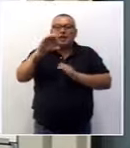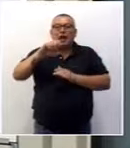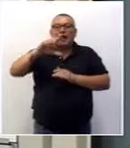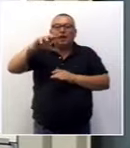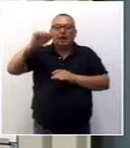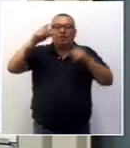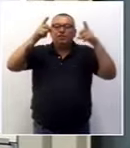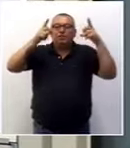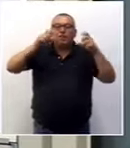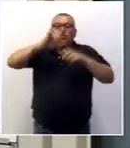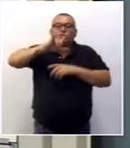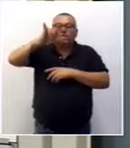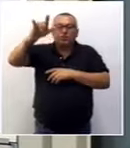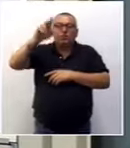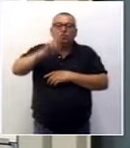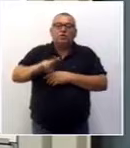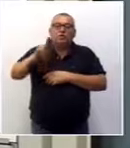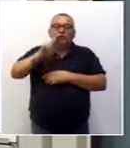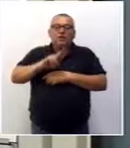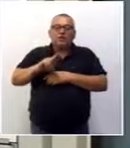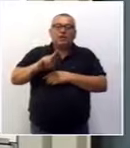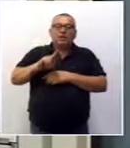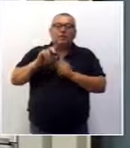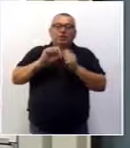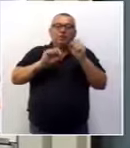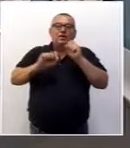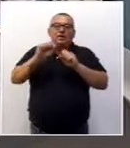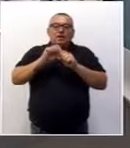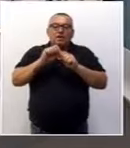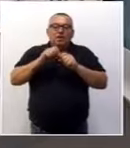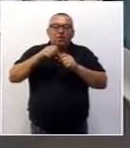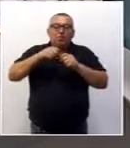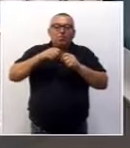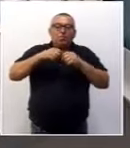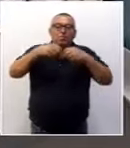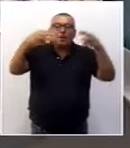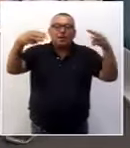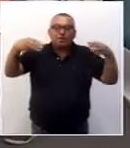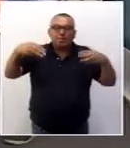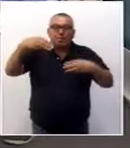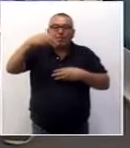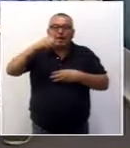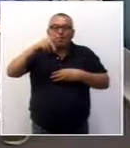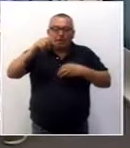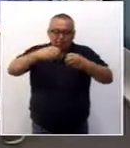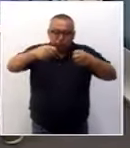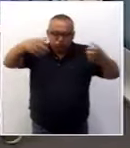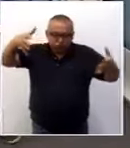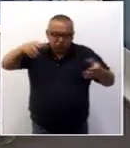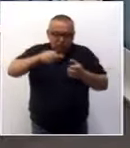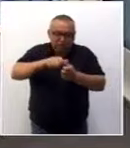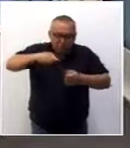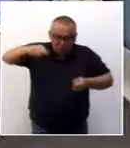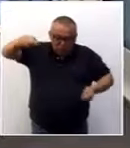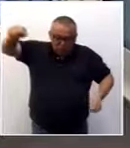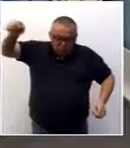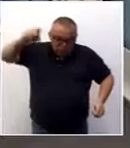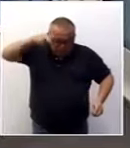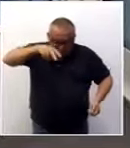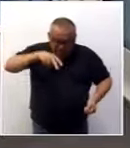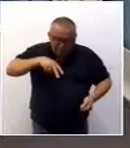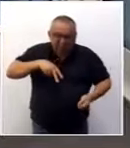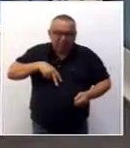são utilizadas para fazer mapeamento, né? São utilizadas para fazer mapeamento. Então, não sei